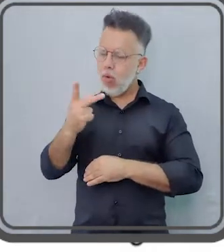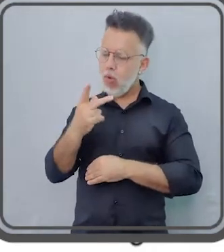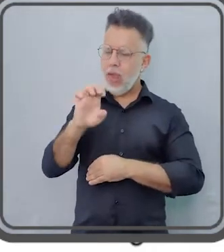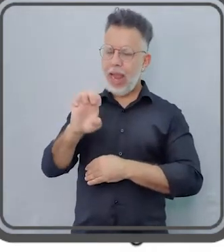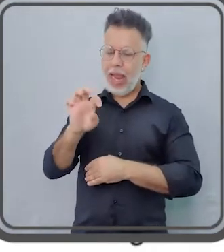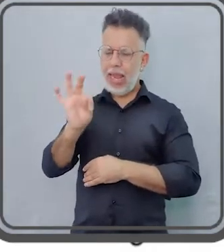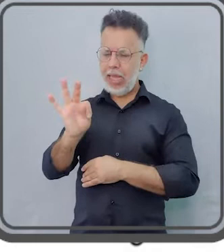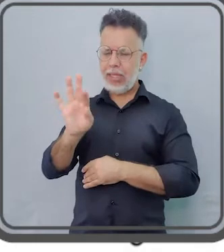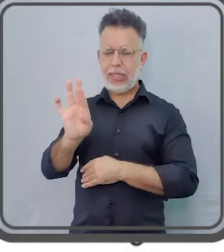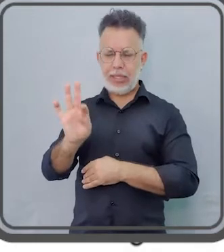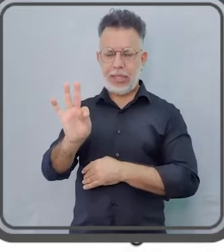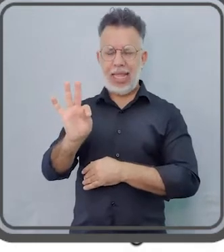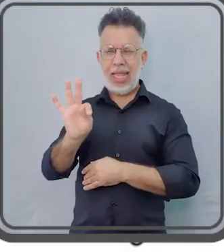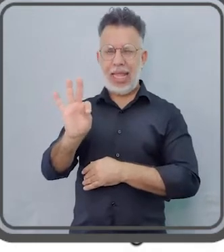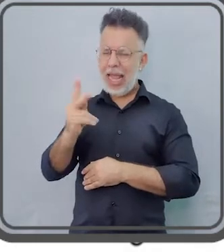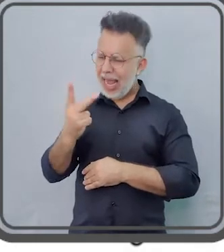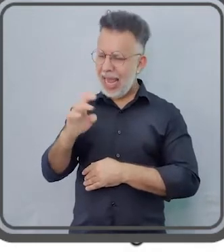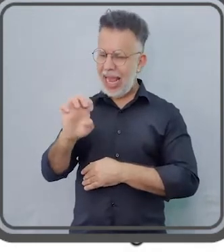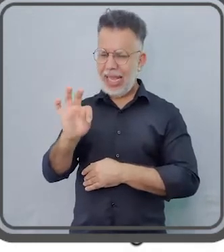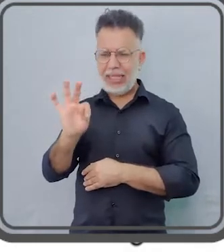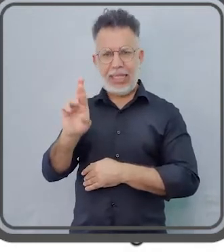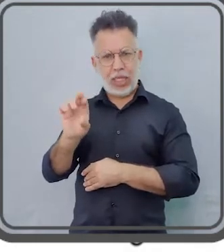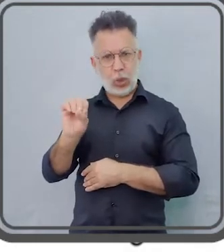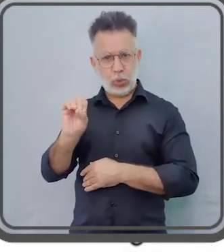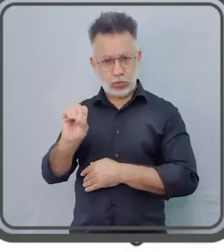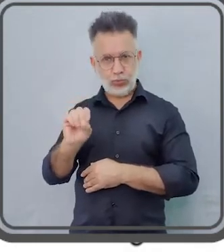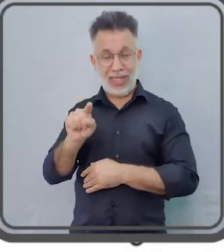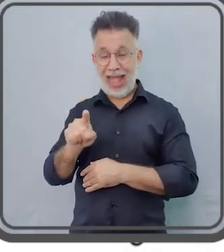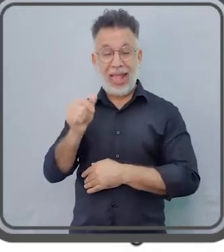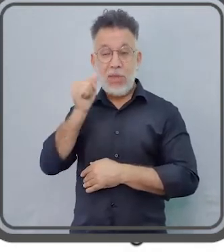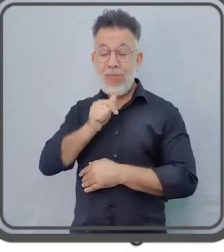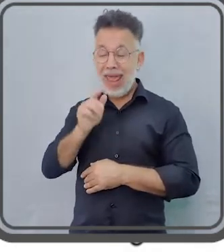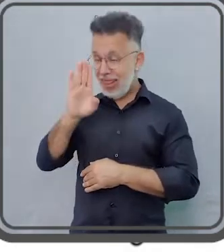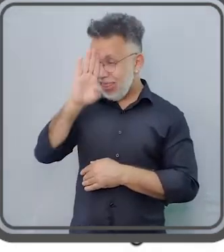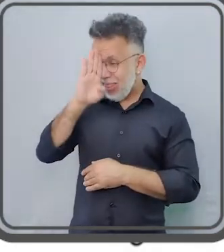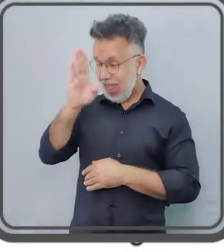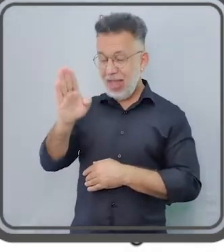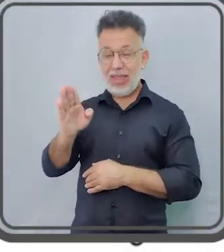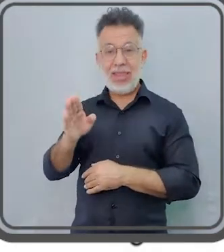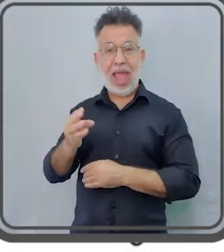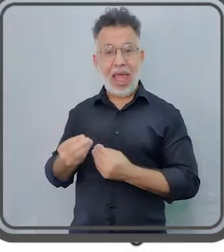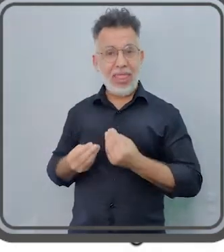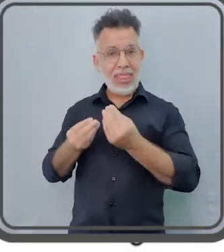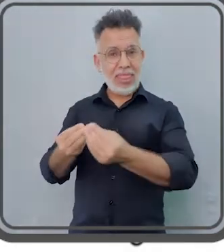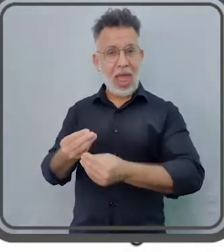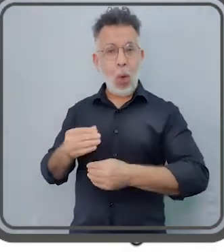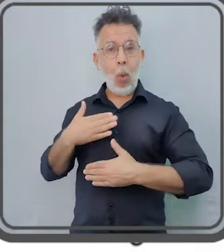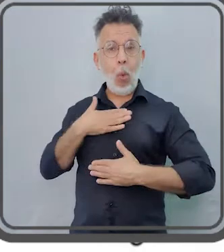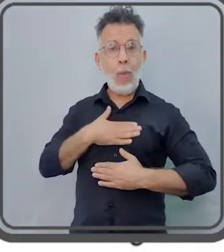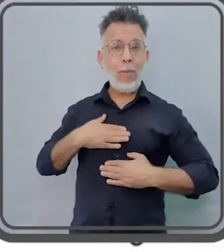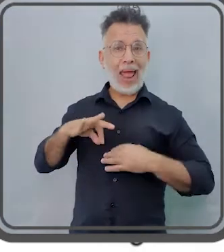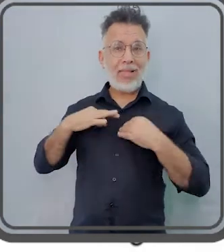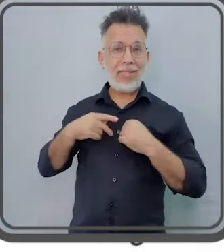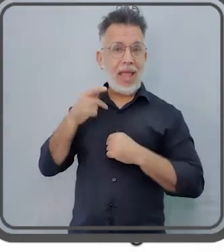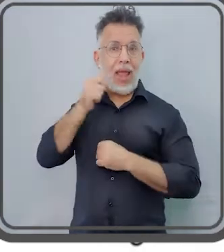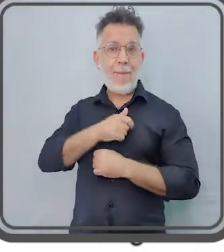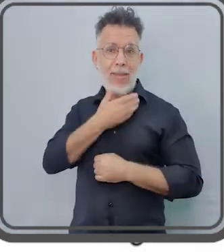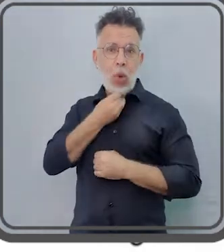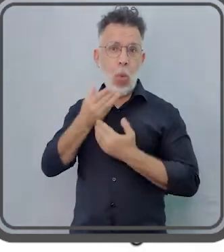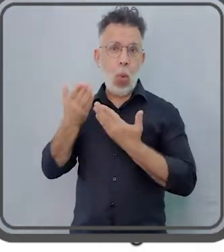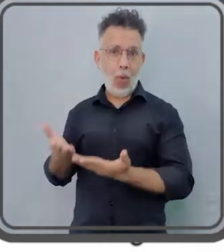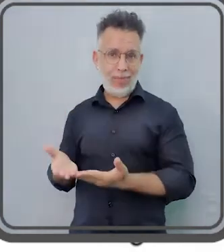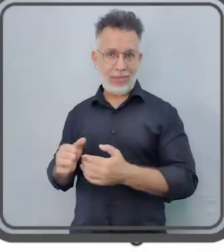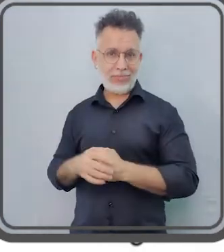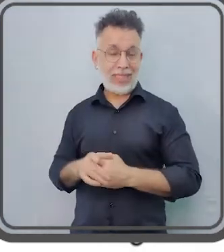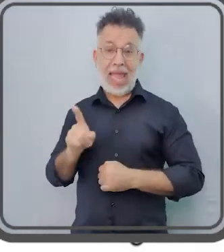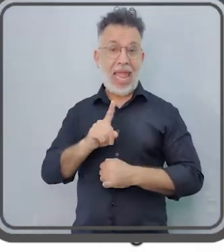as mulheres tendem a priorizar o prazer masculino, né? E não o próprio prazer. Então, essa abordagem,